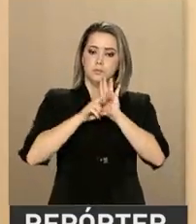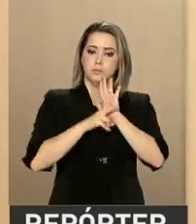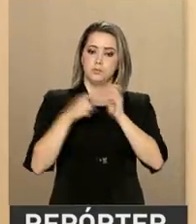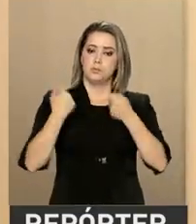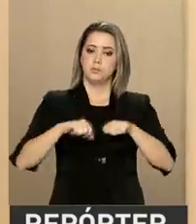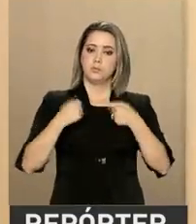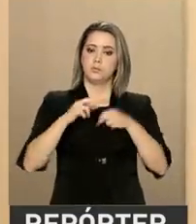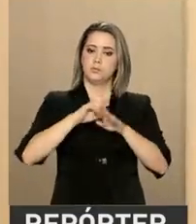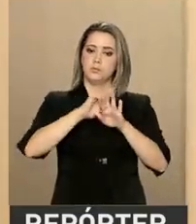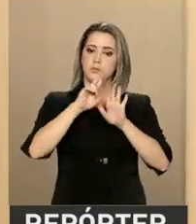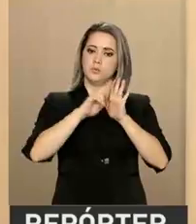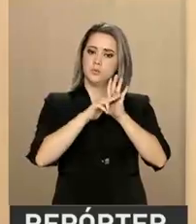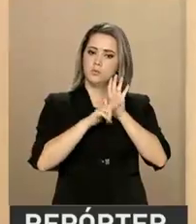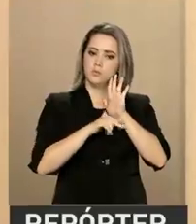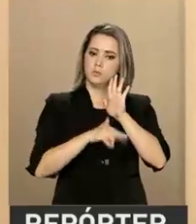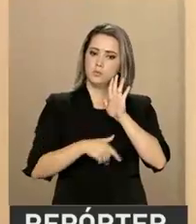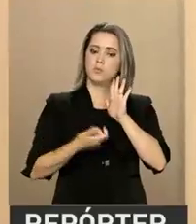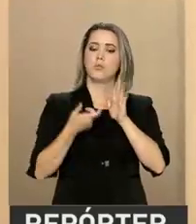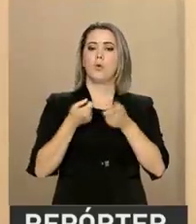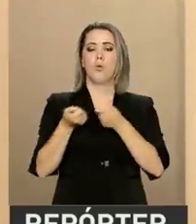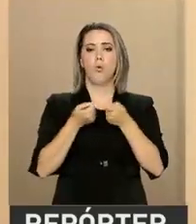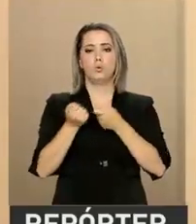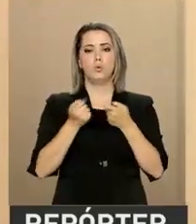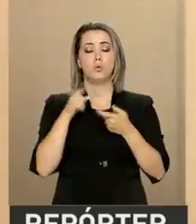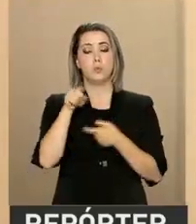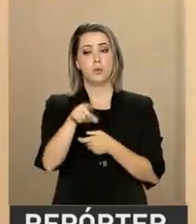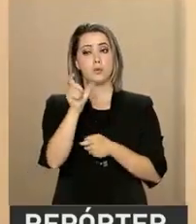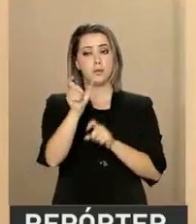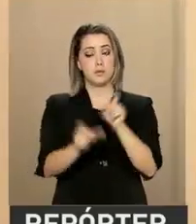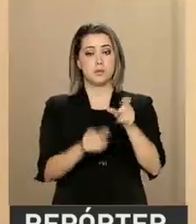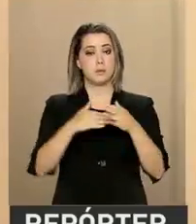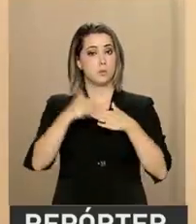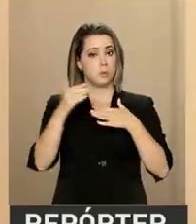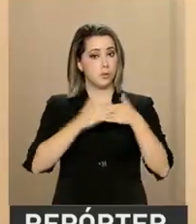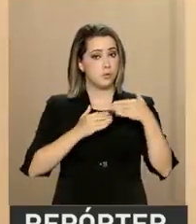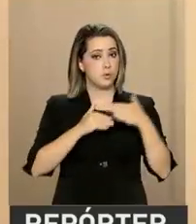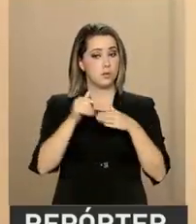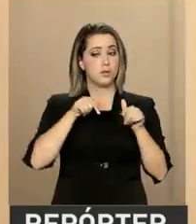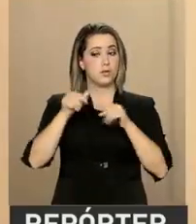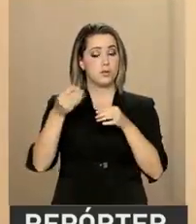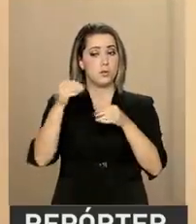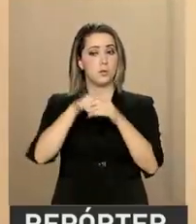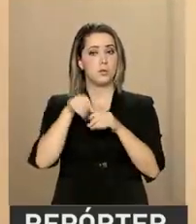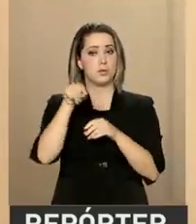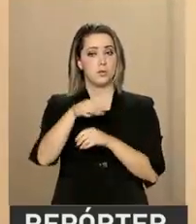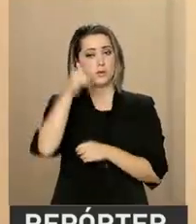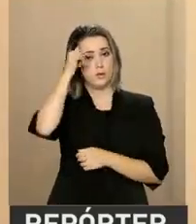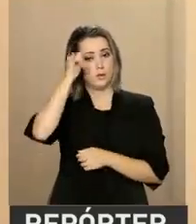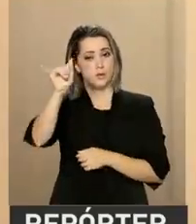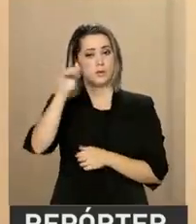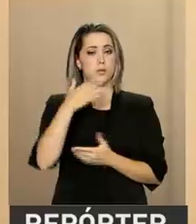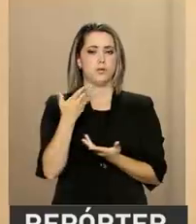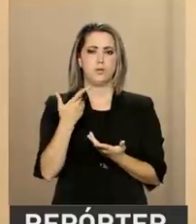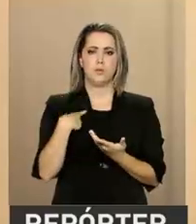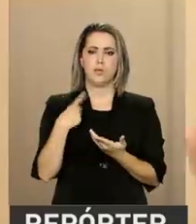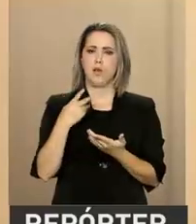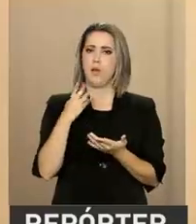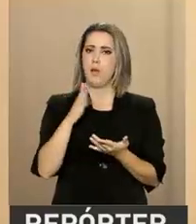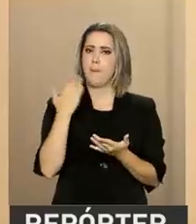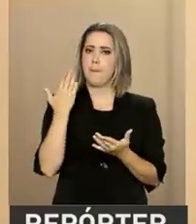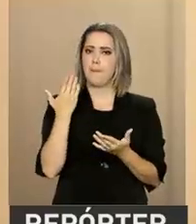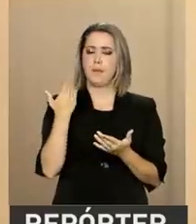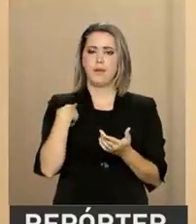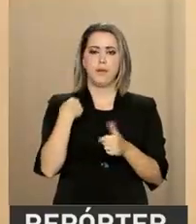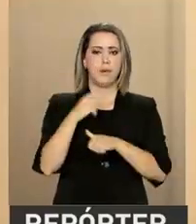Exige uma série de controles para que esses profissionais que trabalham no centro eh para evitar tanto o processo de